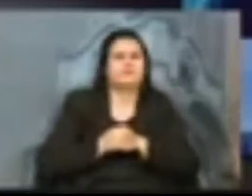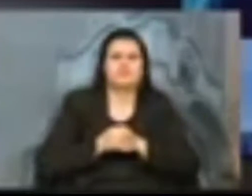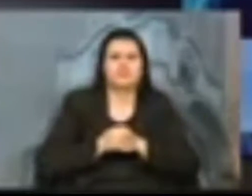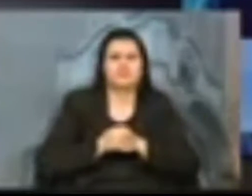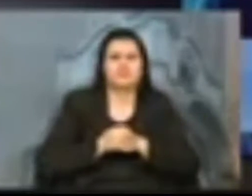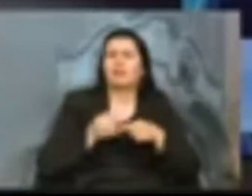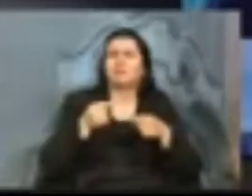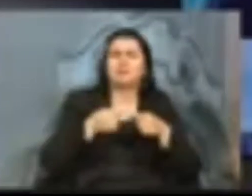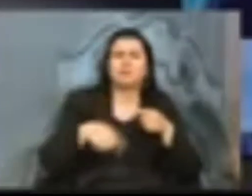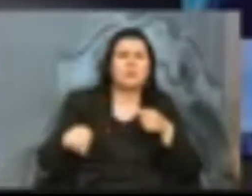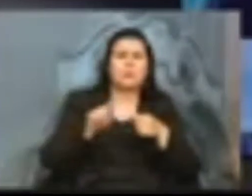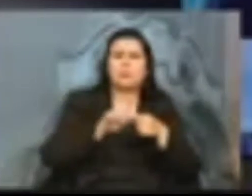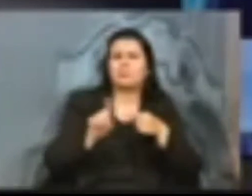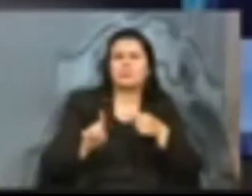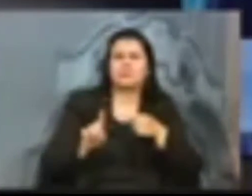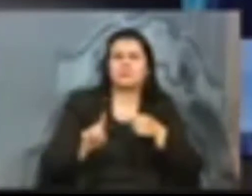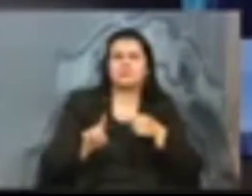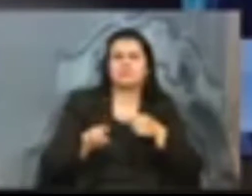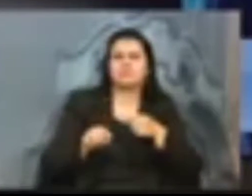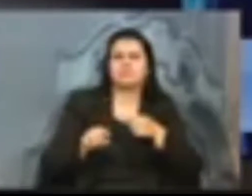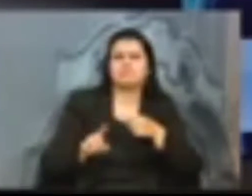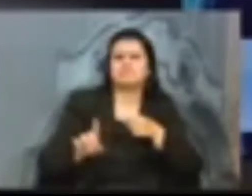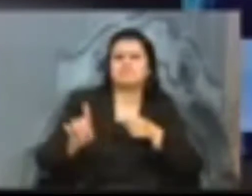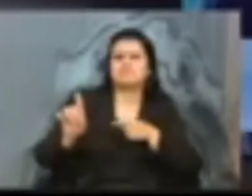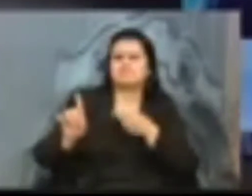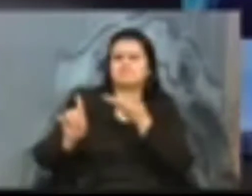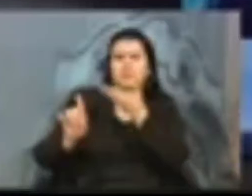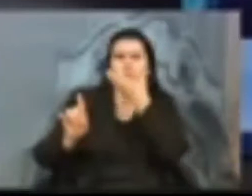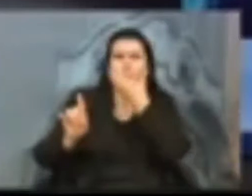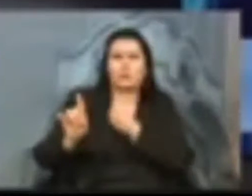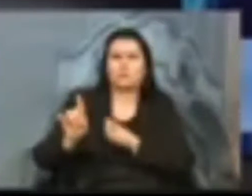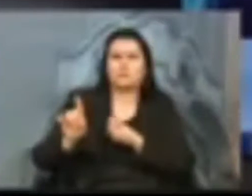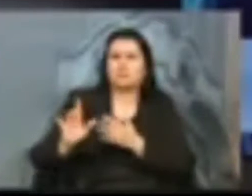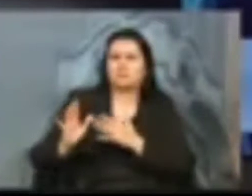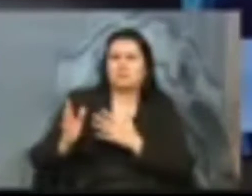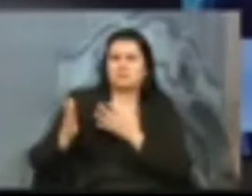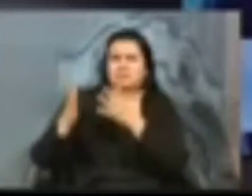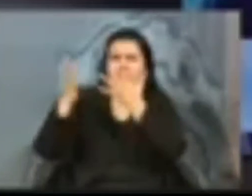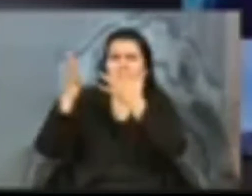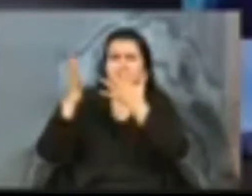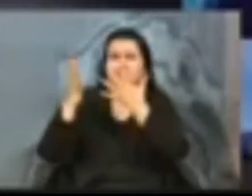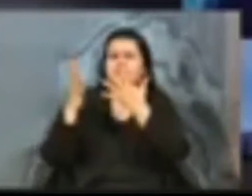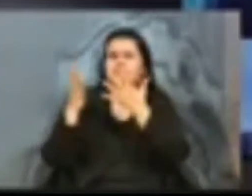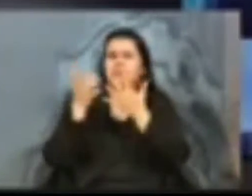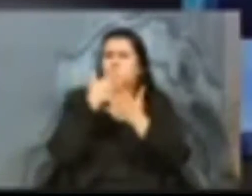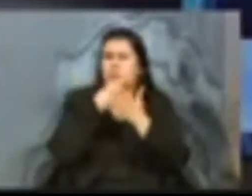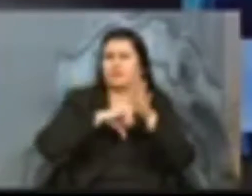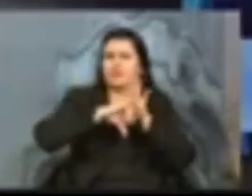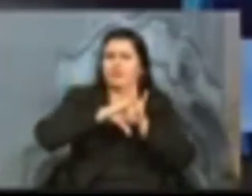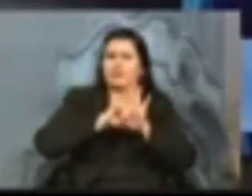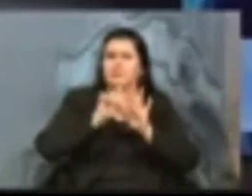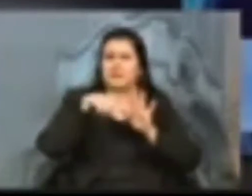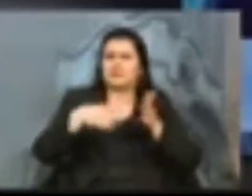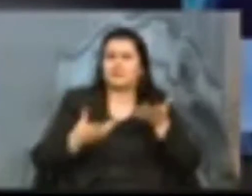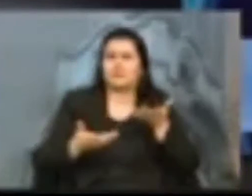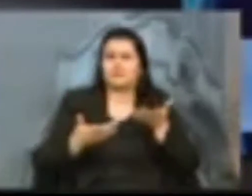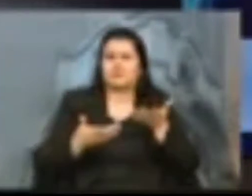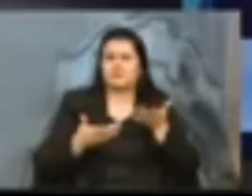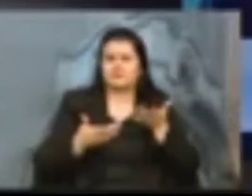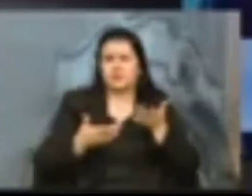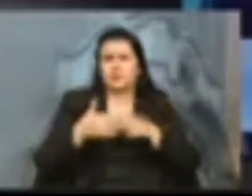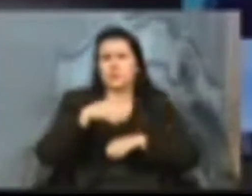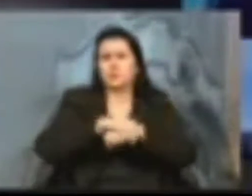homenagear uma figura que, além de ser criminosa, ainda com certeza é o responsável por